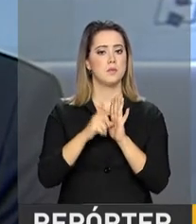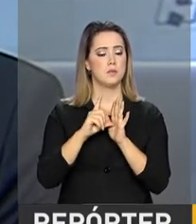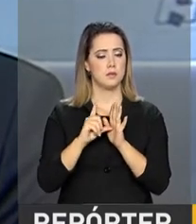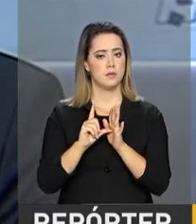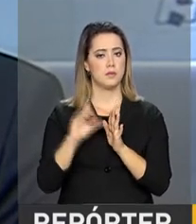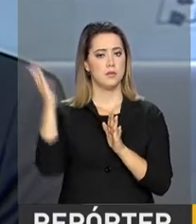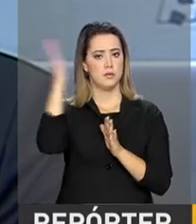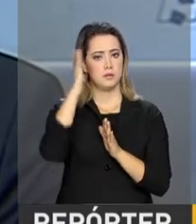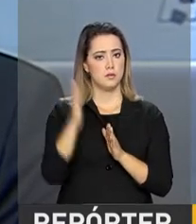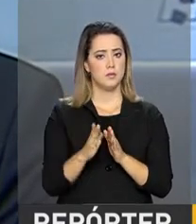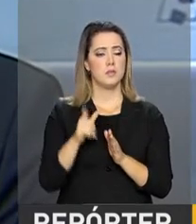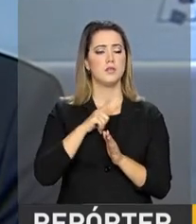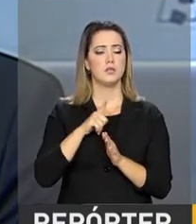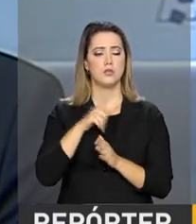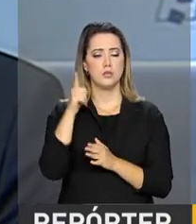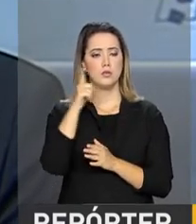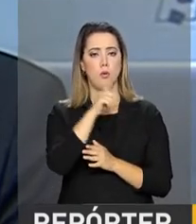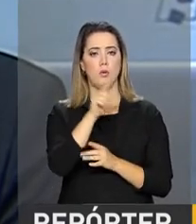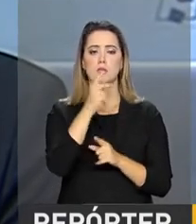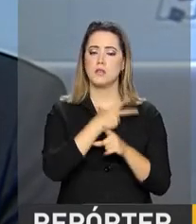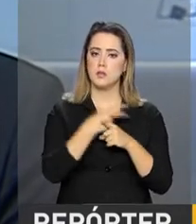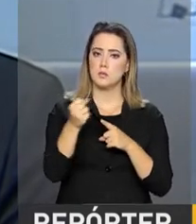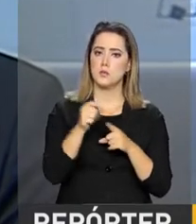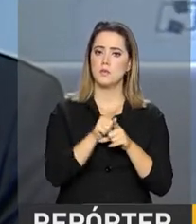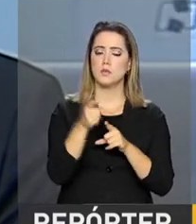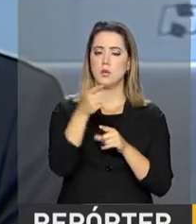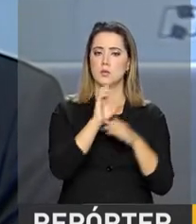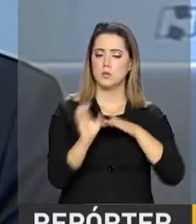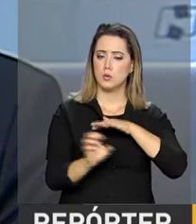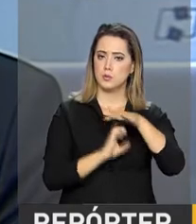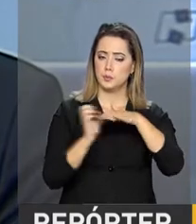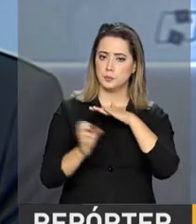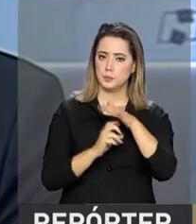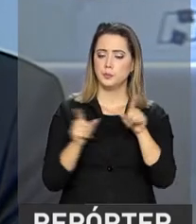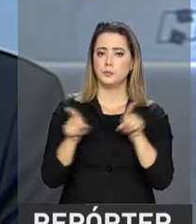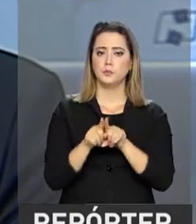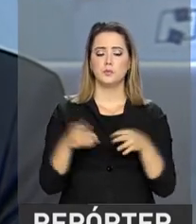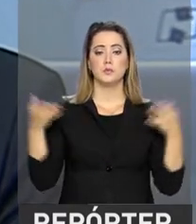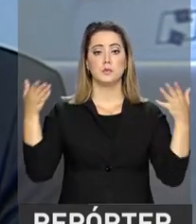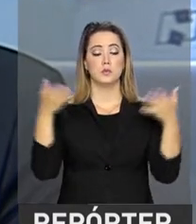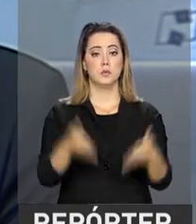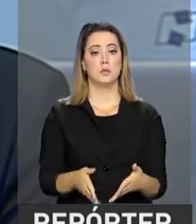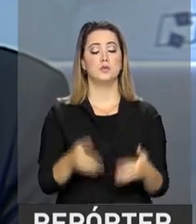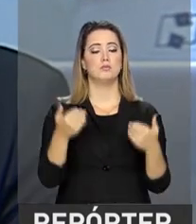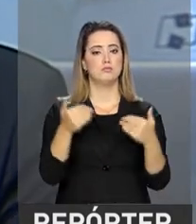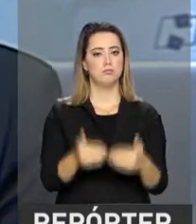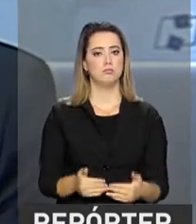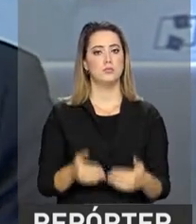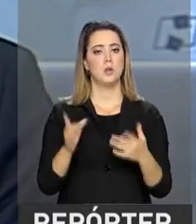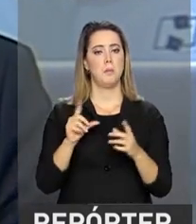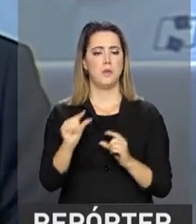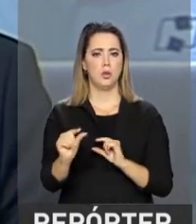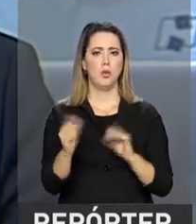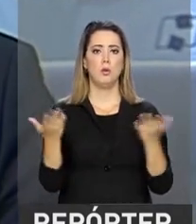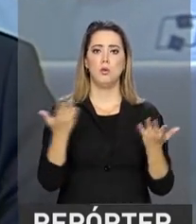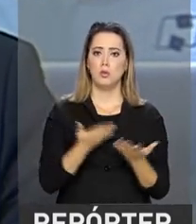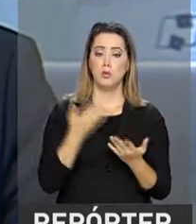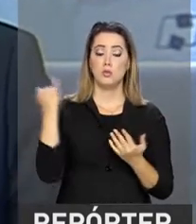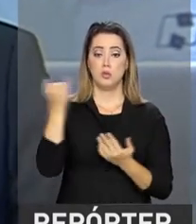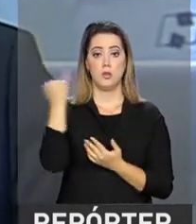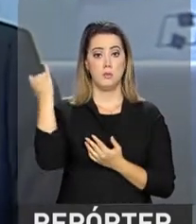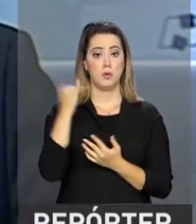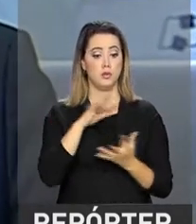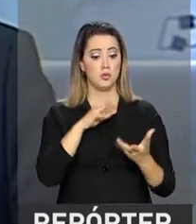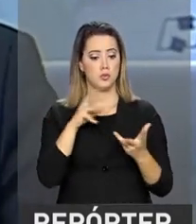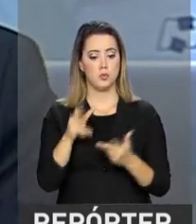brasil com muito estudo e outras empresas que também tinha uma participação na presença de mercado muito menor hoje que são empresas de classe